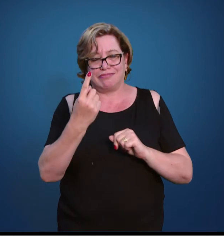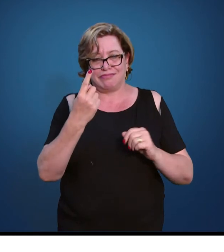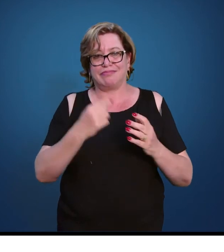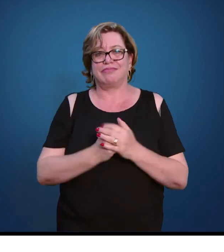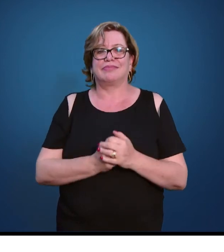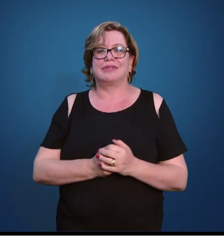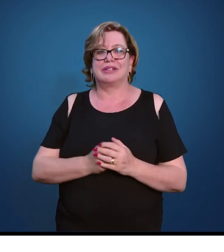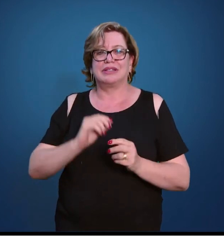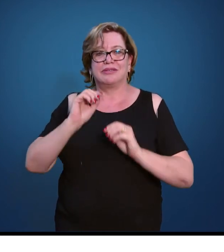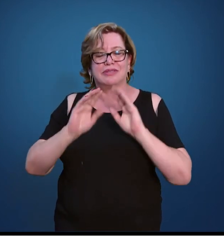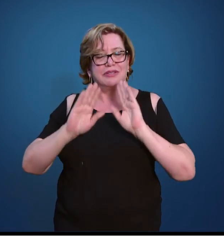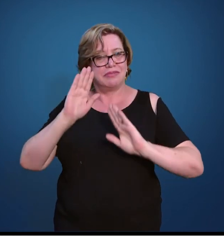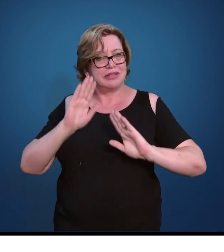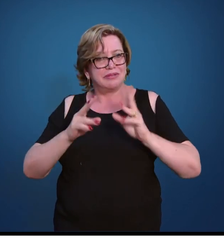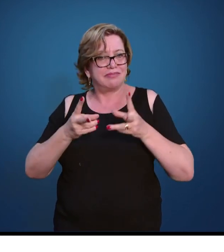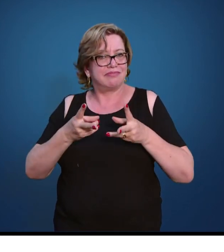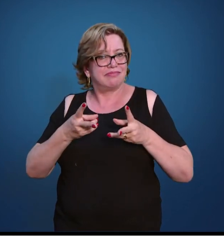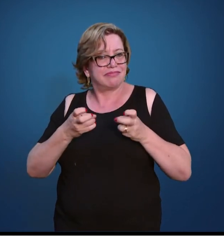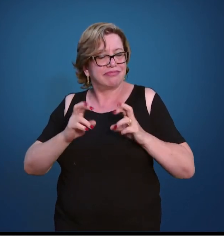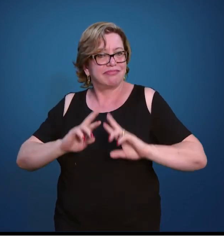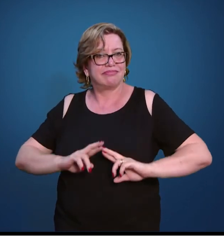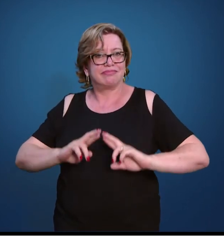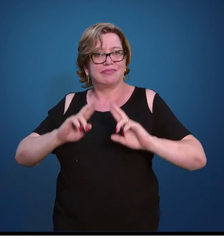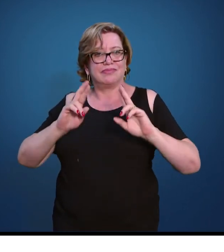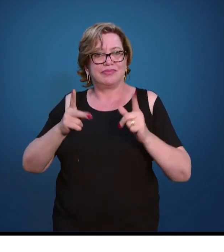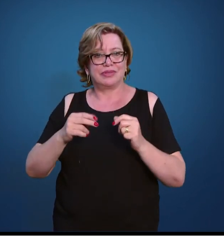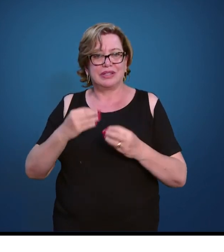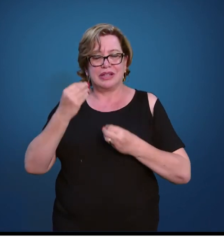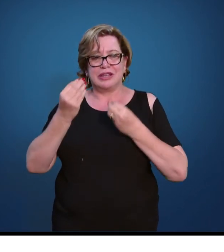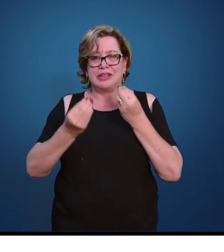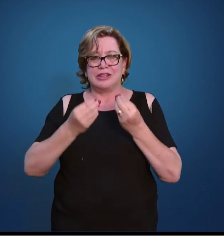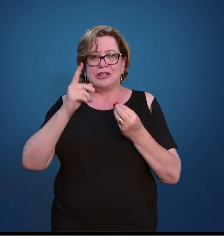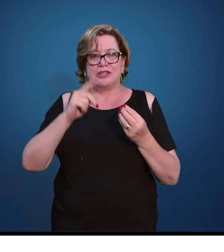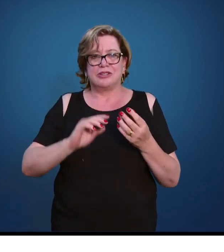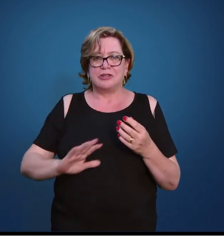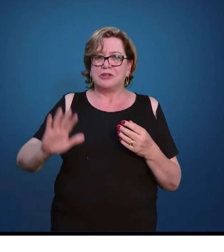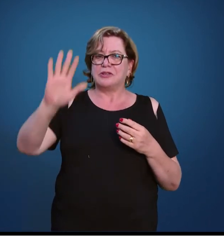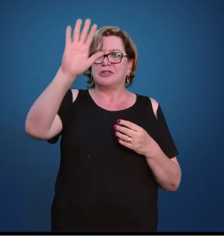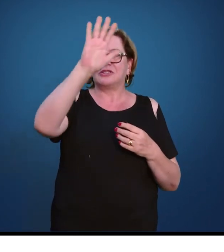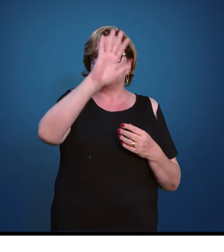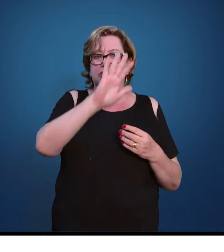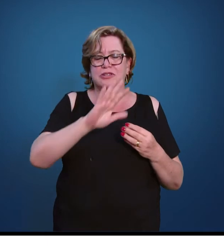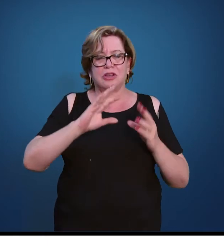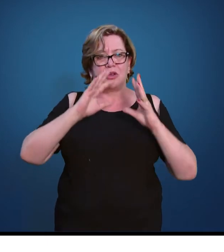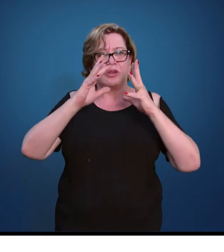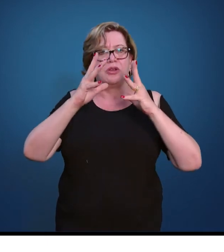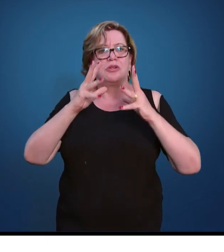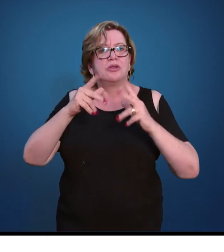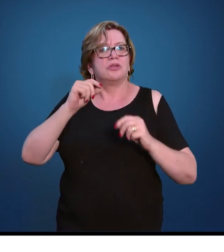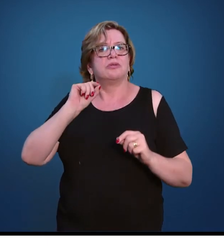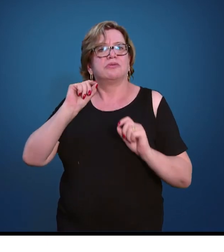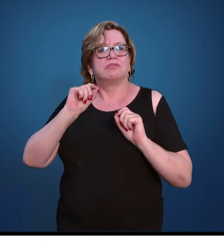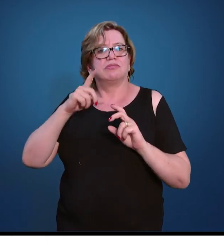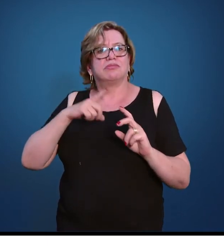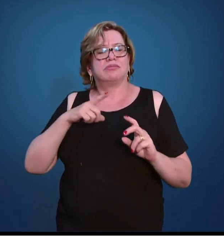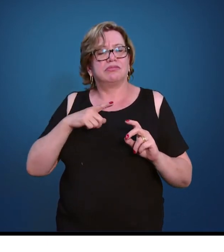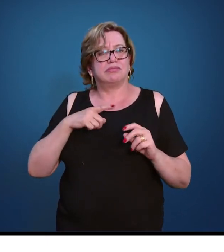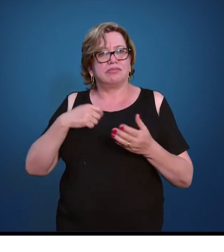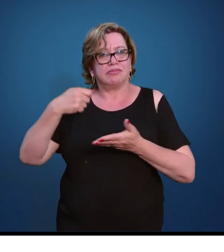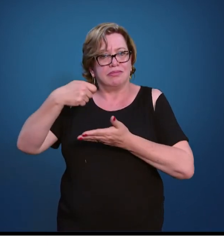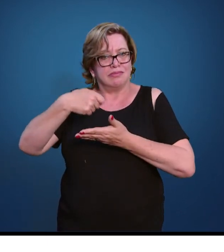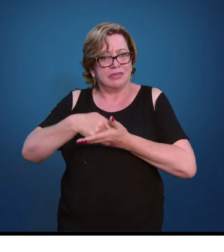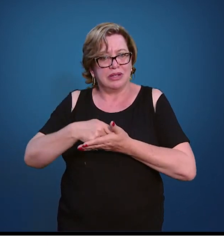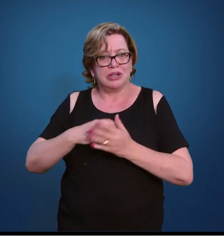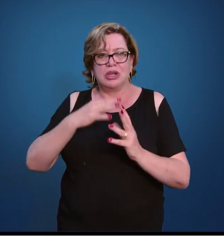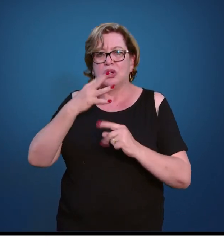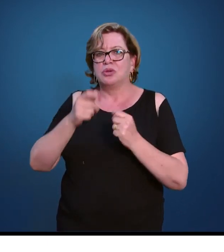liquidez podem ser analisados de diversas formas, desde um índice de liquidez geral, considerando tudo que eu tenho para receber,